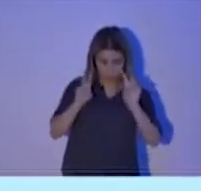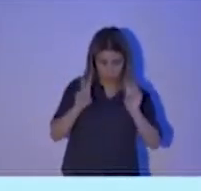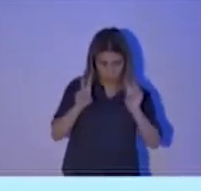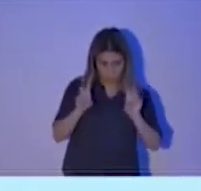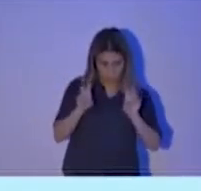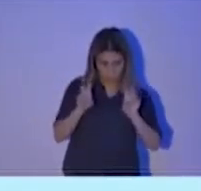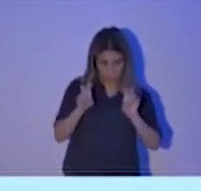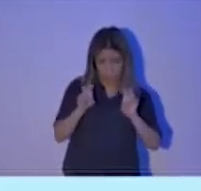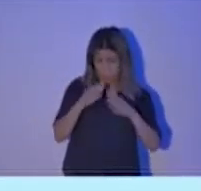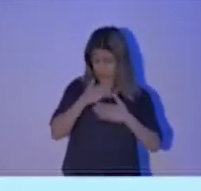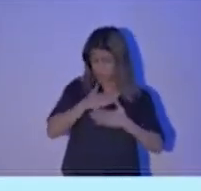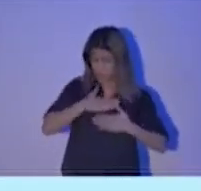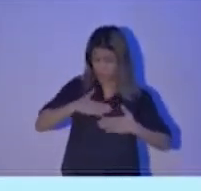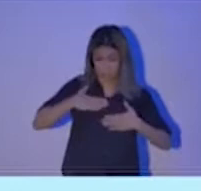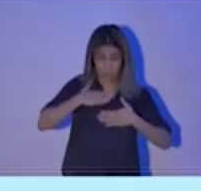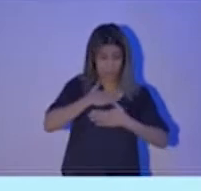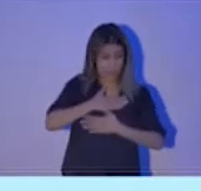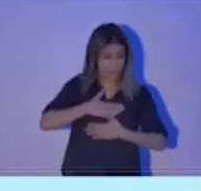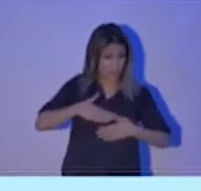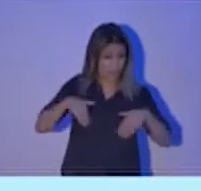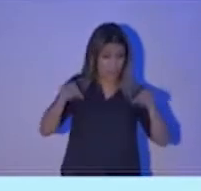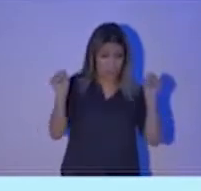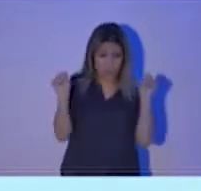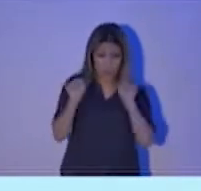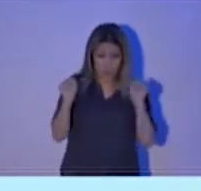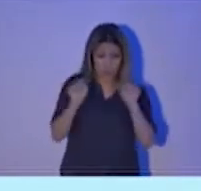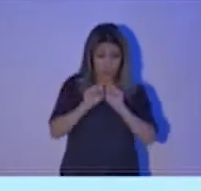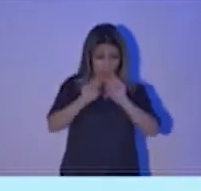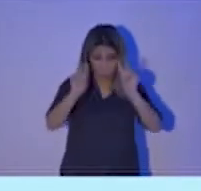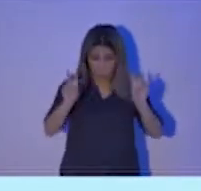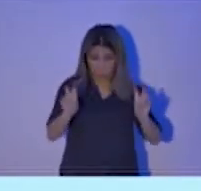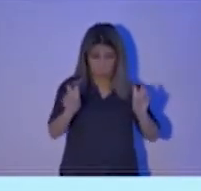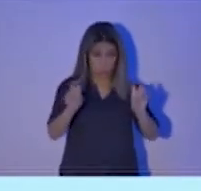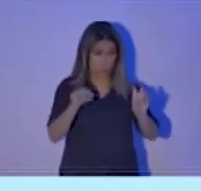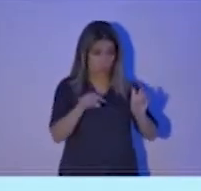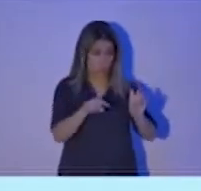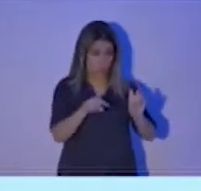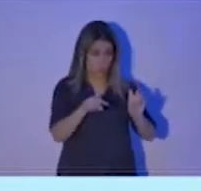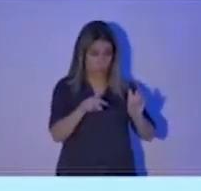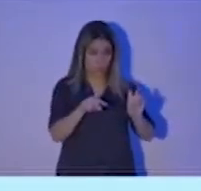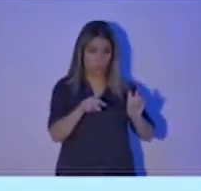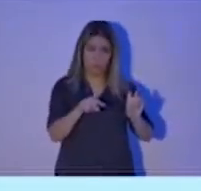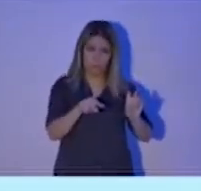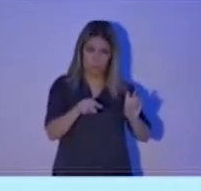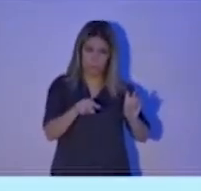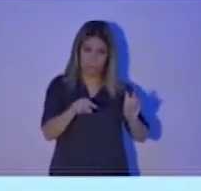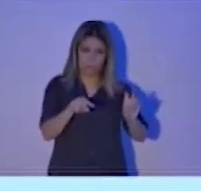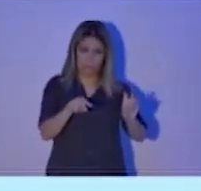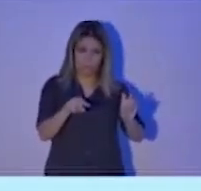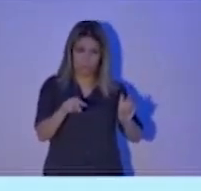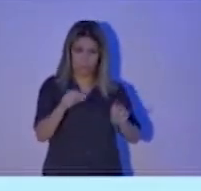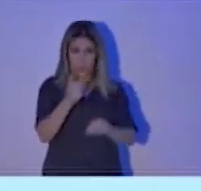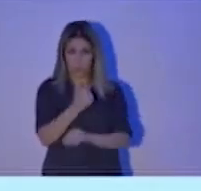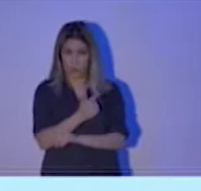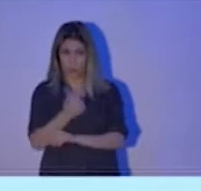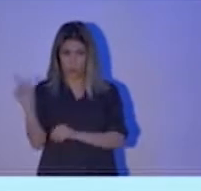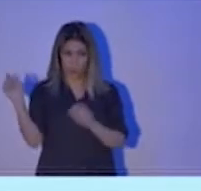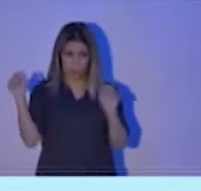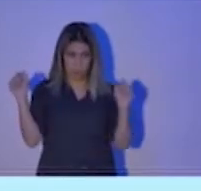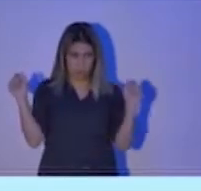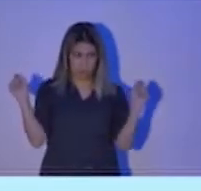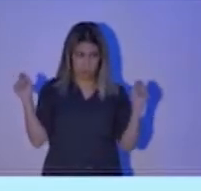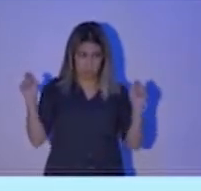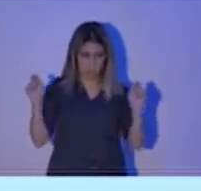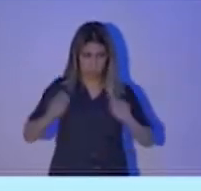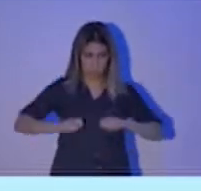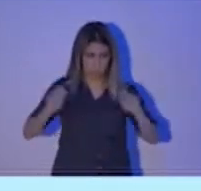apaixonei por essa tese. Essa tese não, por esse assunto. Eu creio que não existe outra possibilidade nós buscarmos